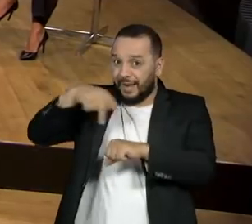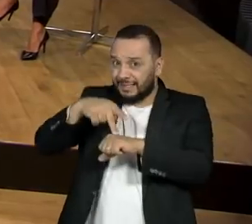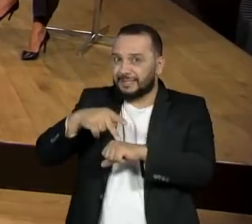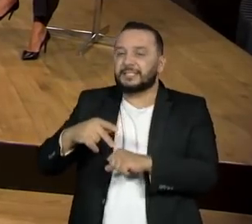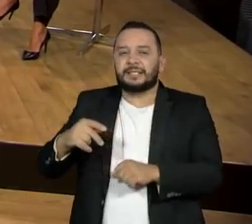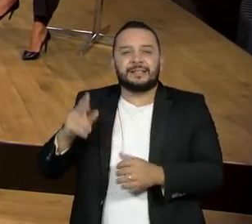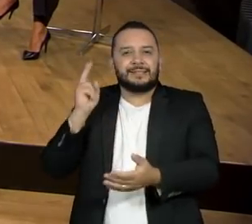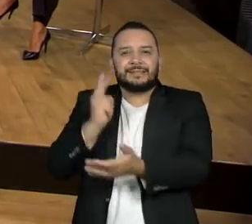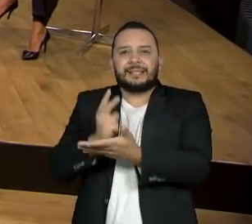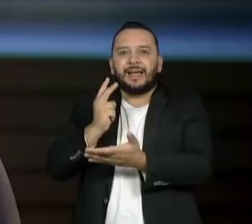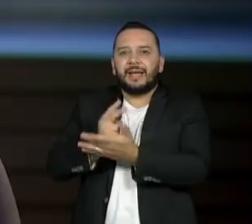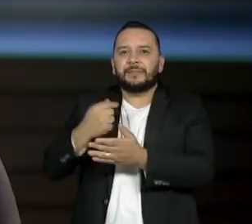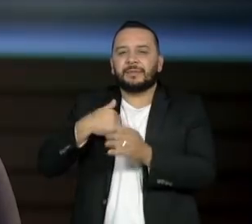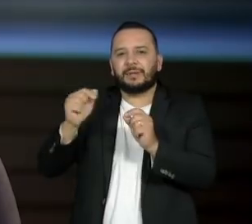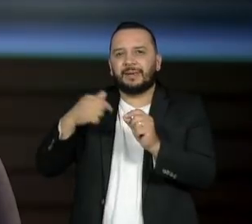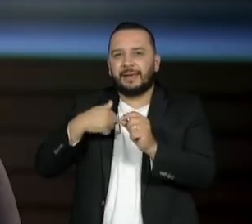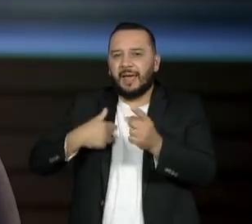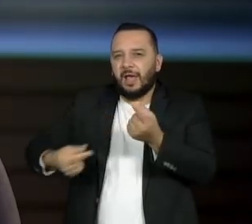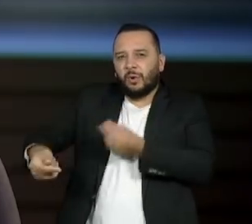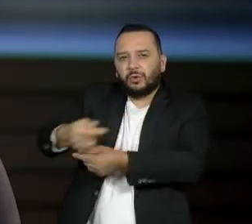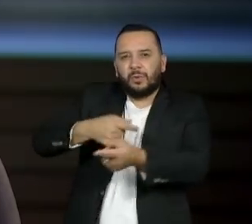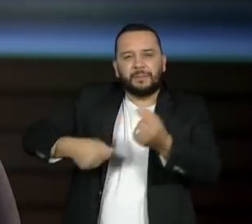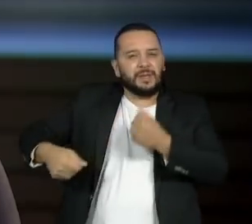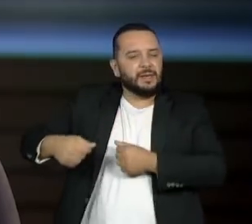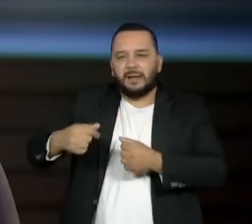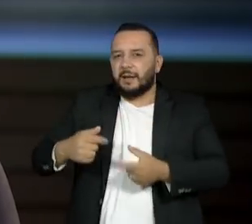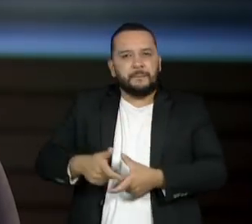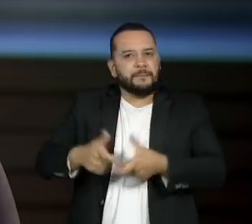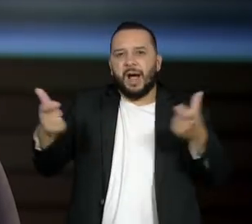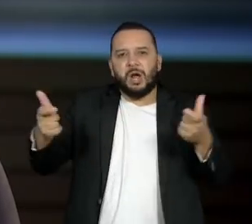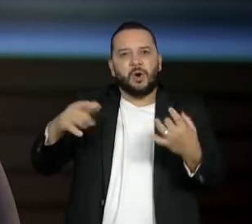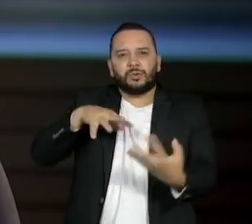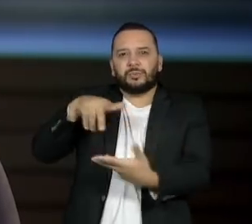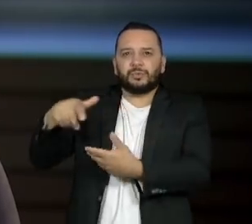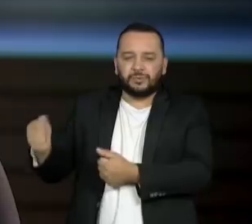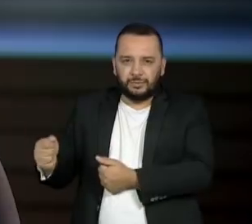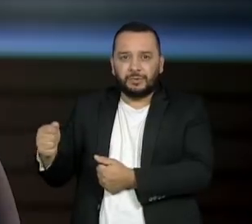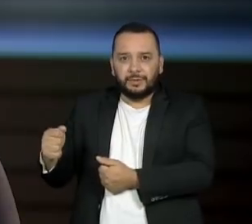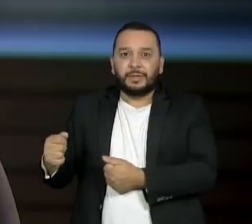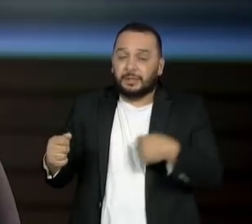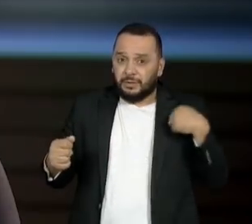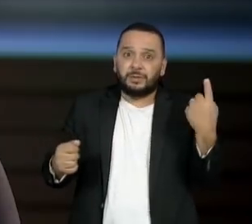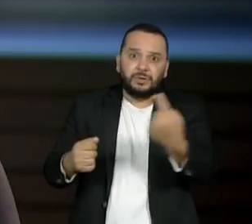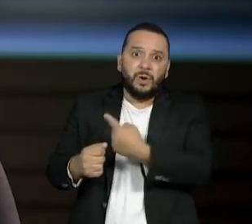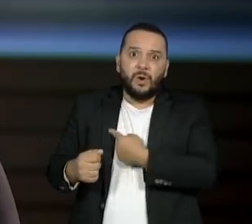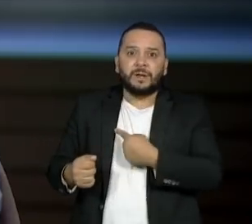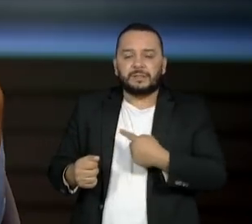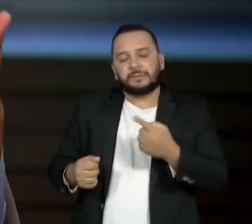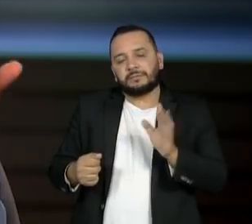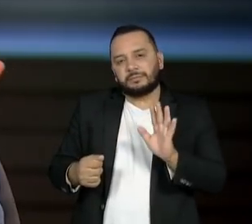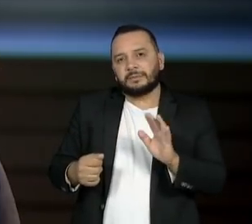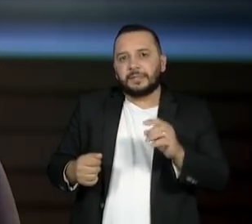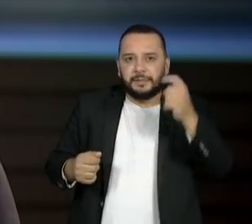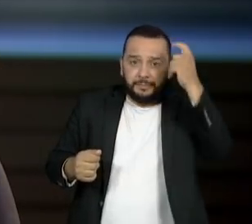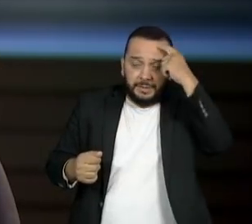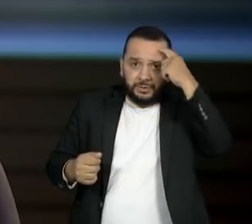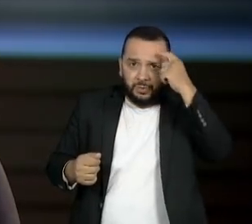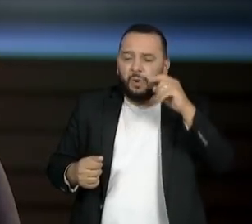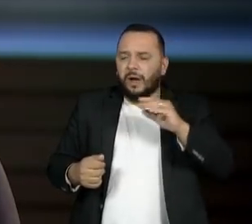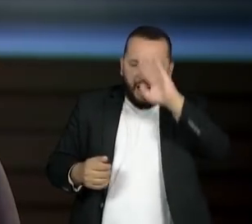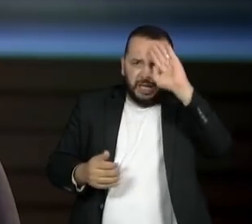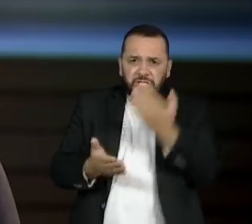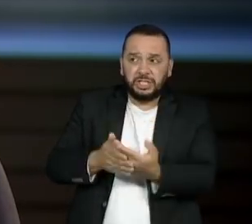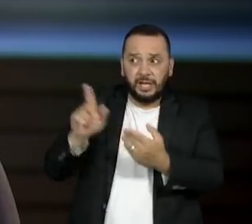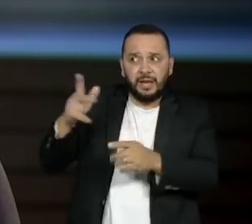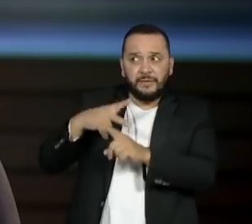as diretrizes geopolíticas, econômicas do mundo, isso nos atrelou à vitória dele, praticamente. Caso ele perca, e existe uma